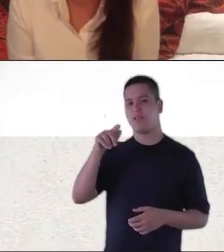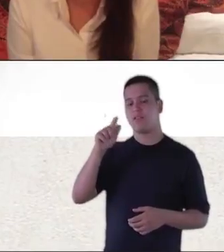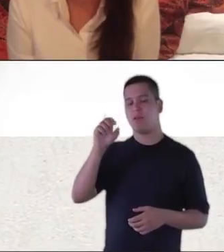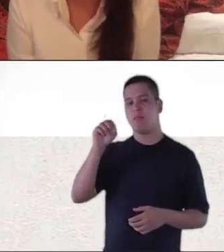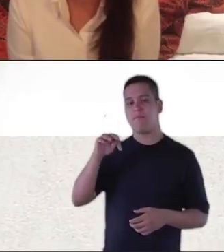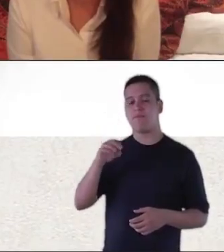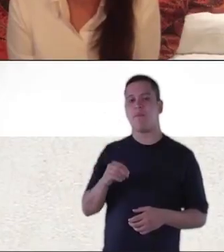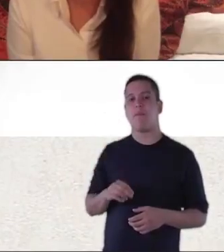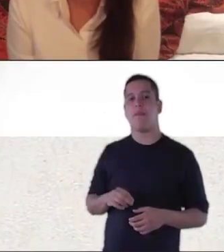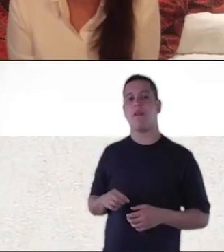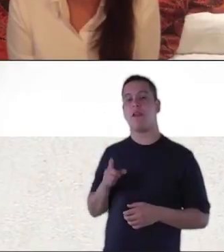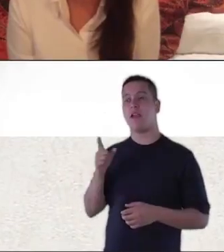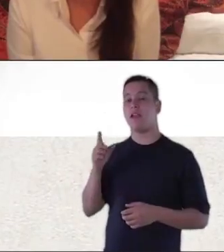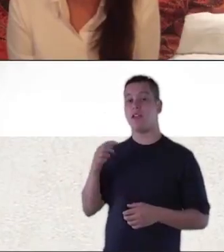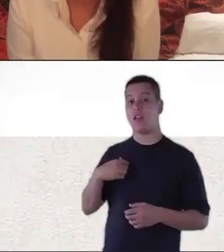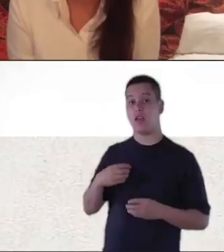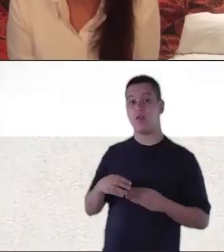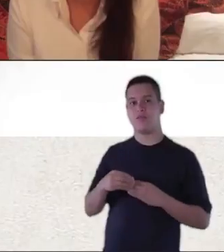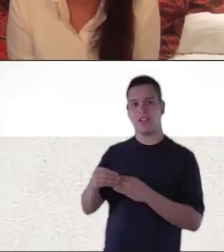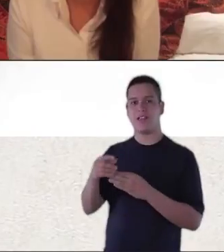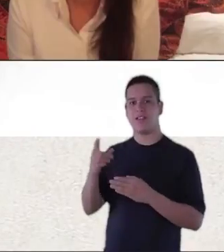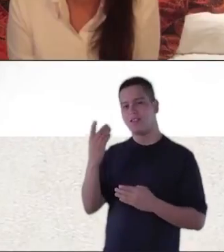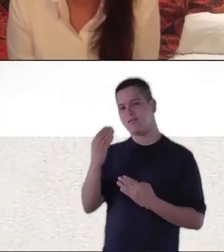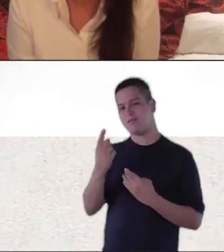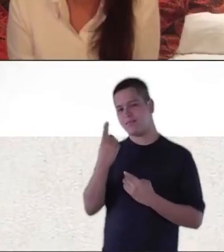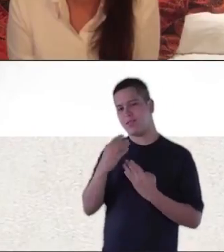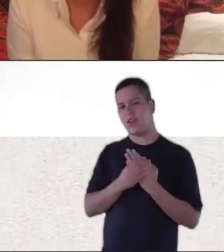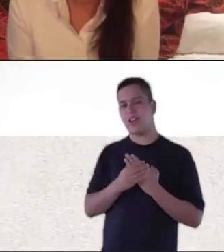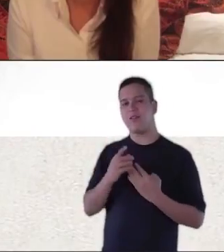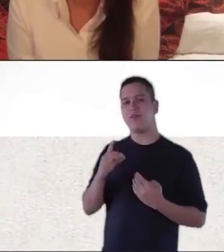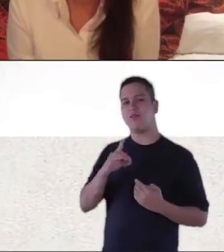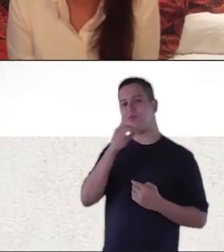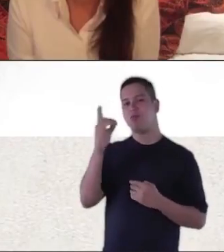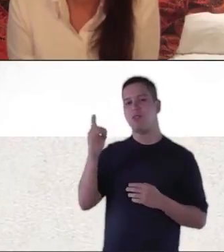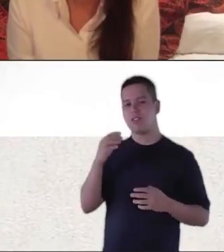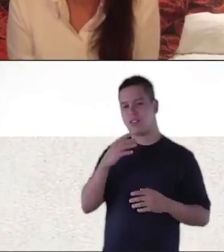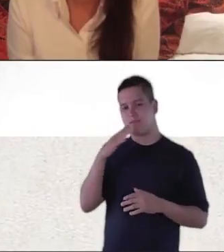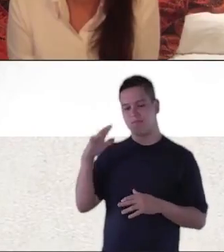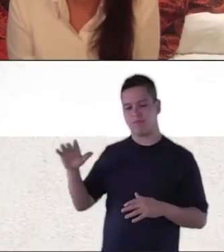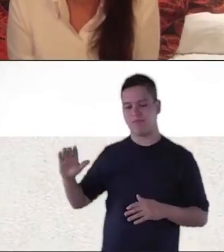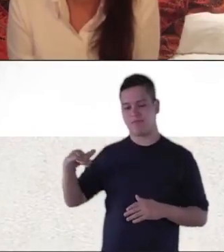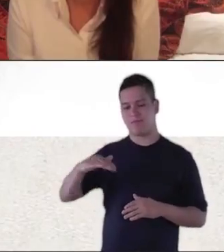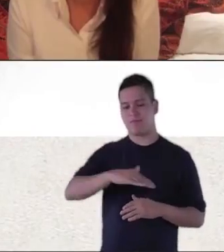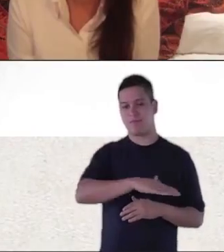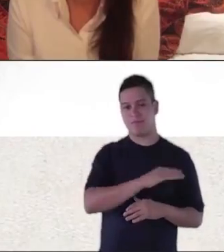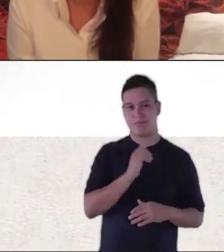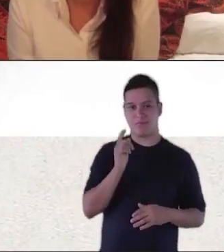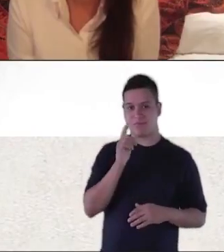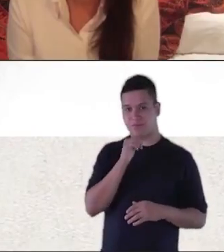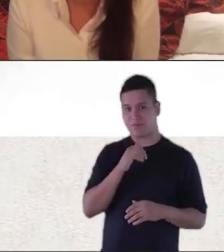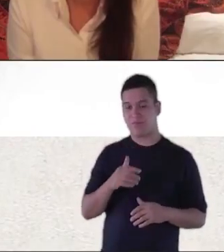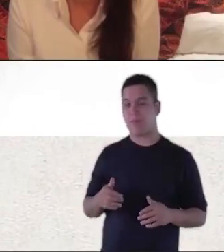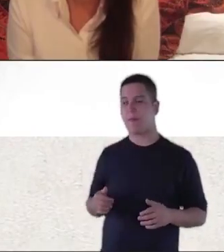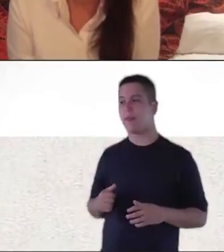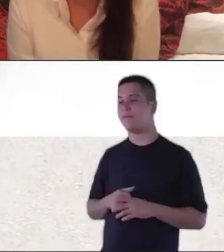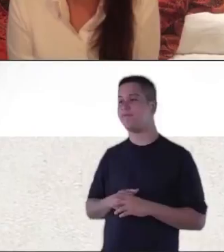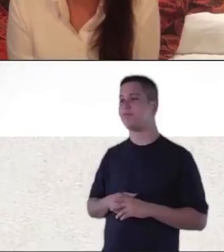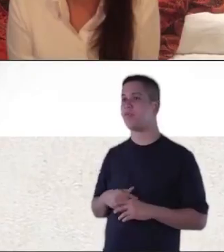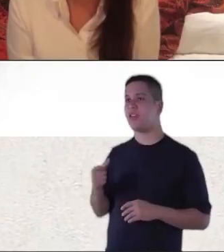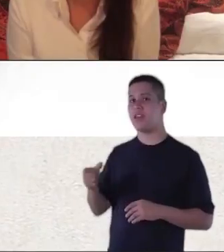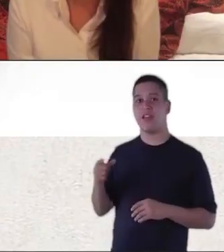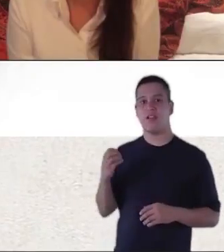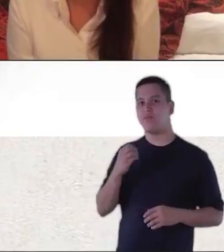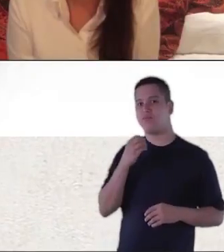foi. O Hemingway era um mestre nos diálogos. Ele tinha, inclusive, ele dizia que ele escrevia